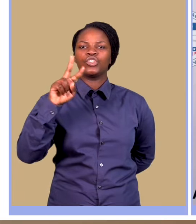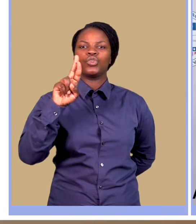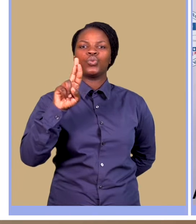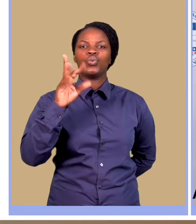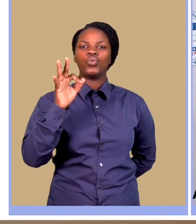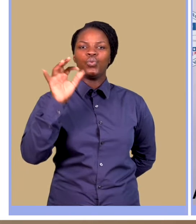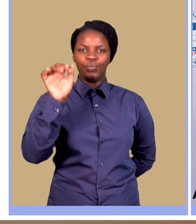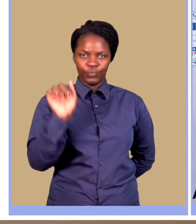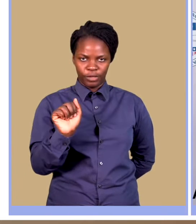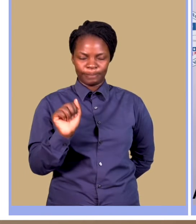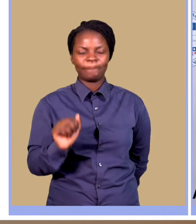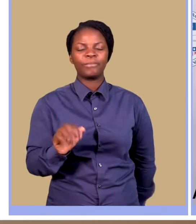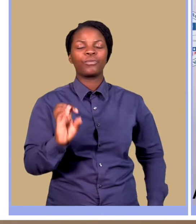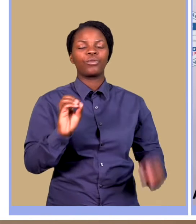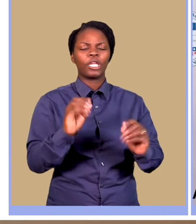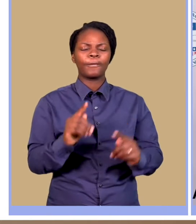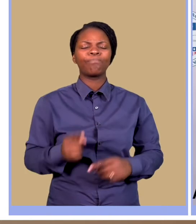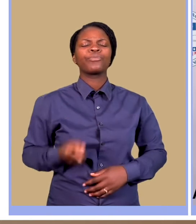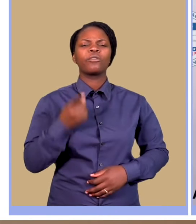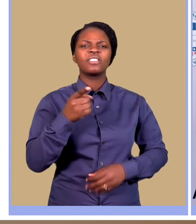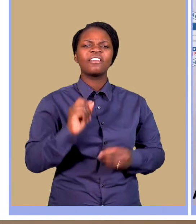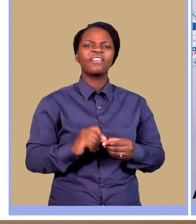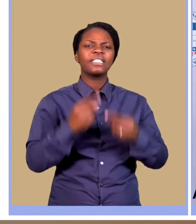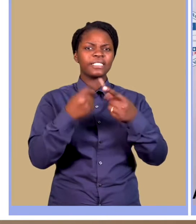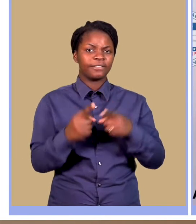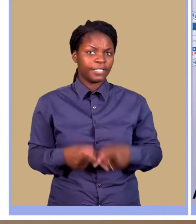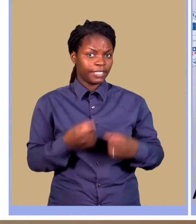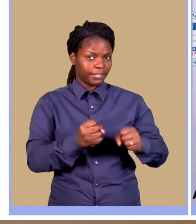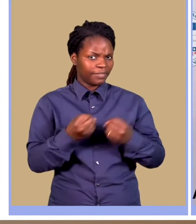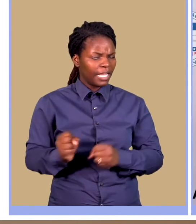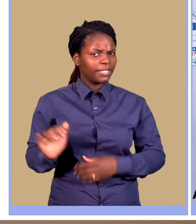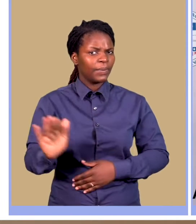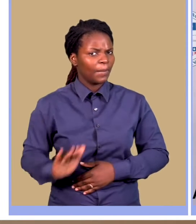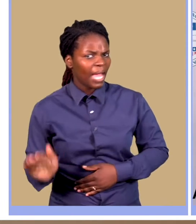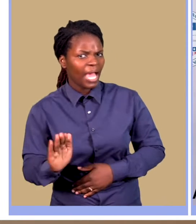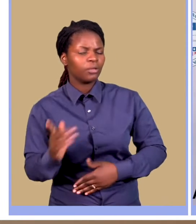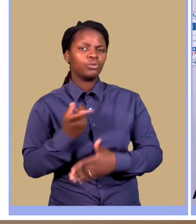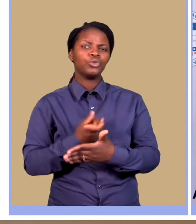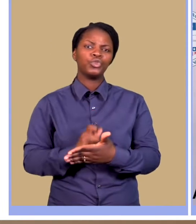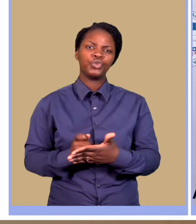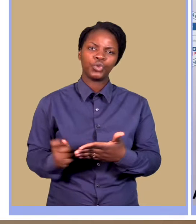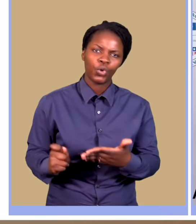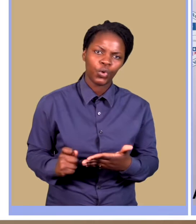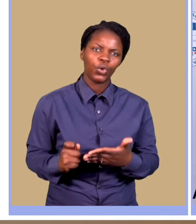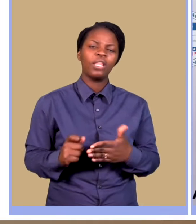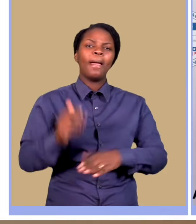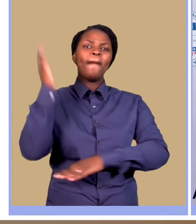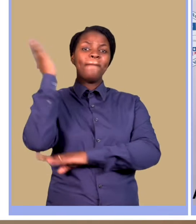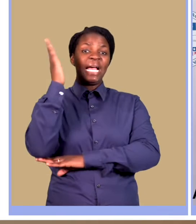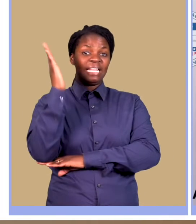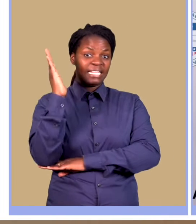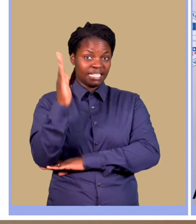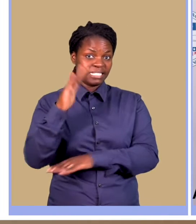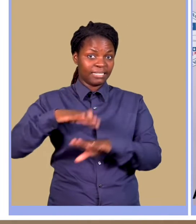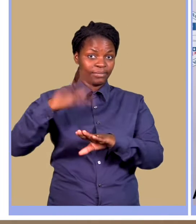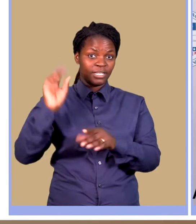bairros, né, e outros sítios, nas palestras sobretudo, não é? Costuma trabalhar com